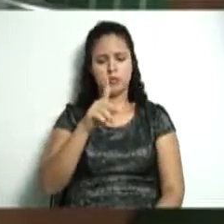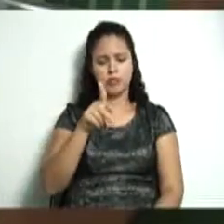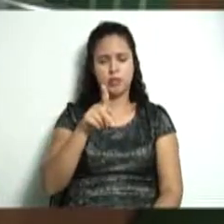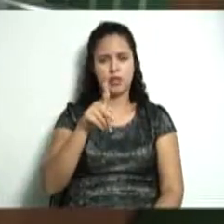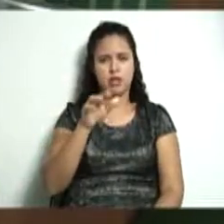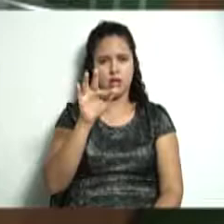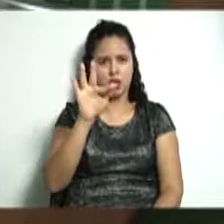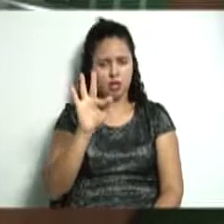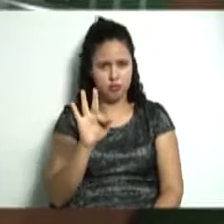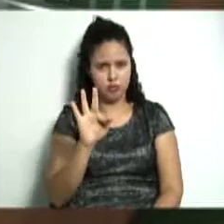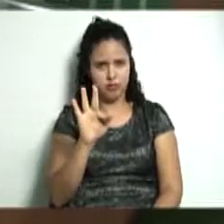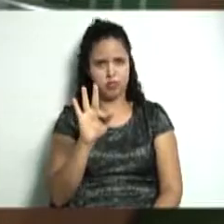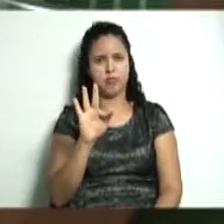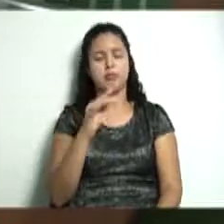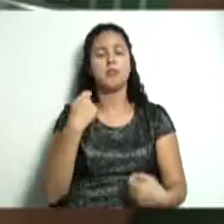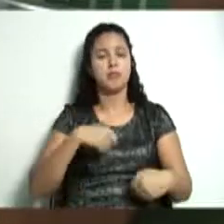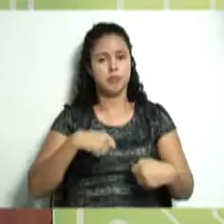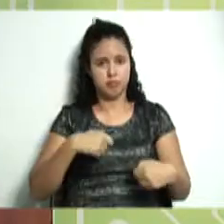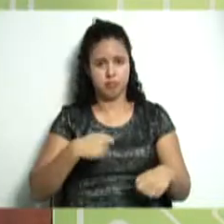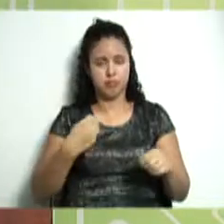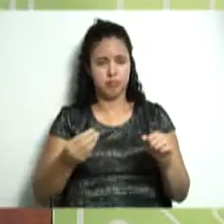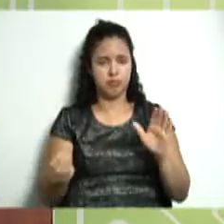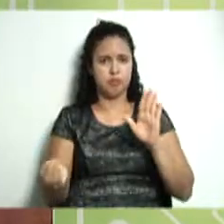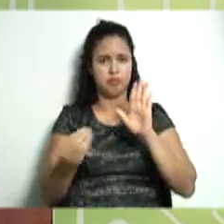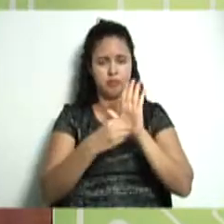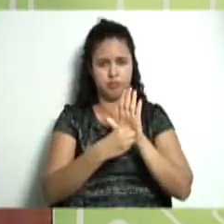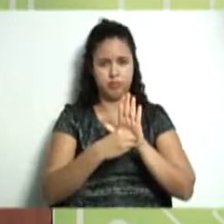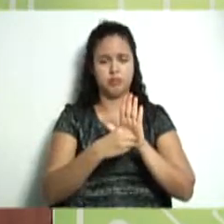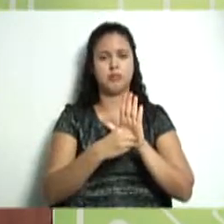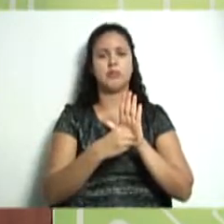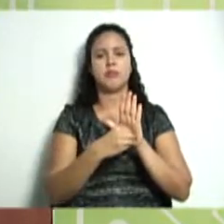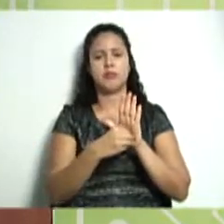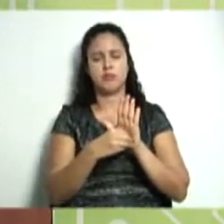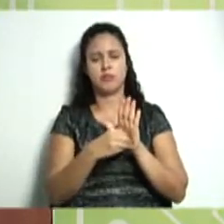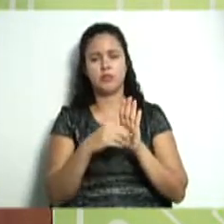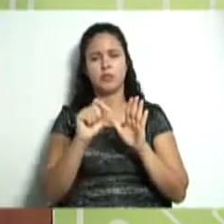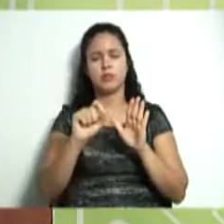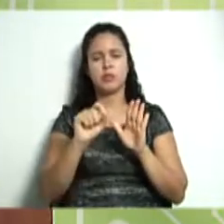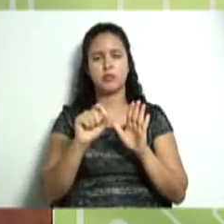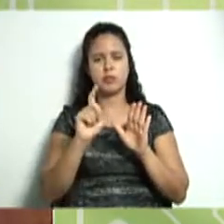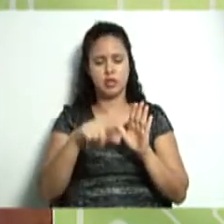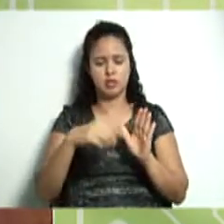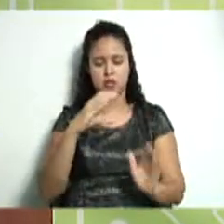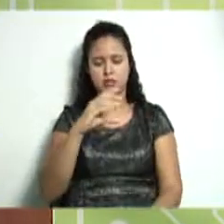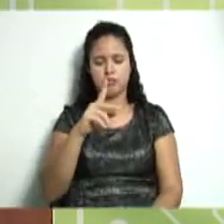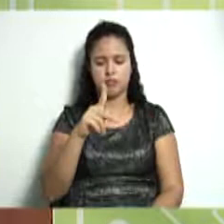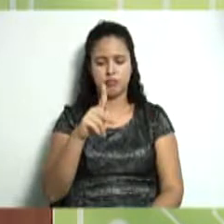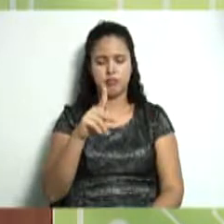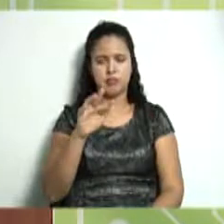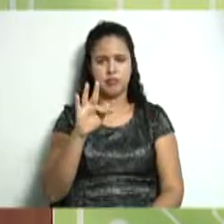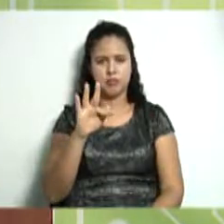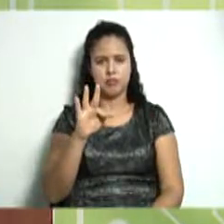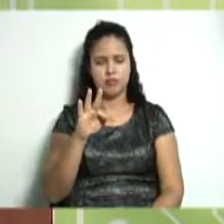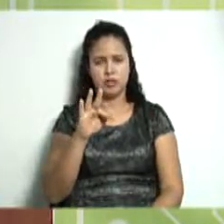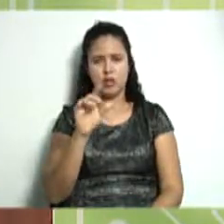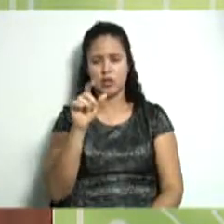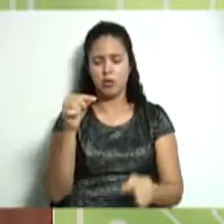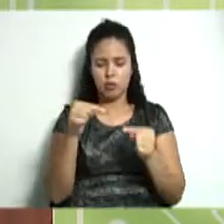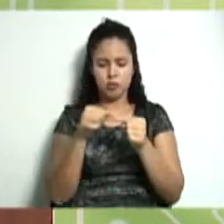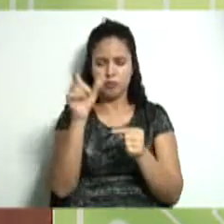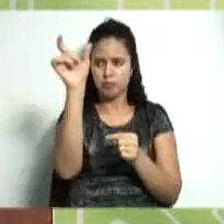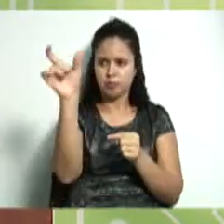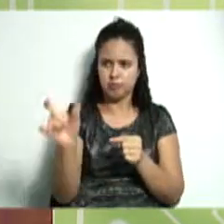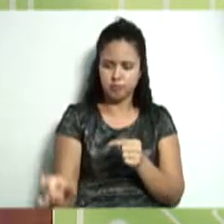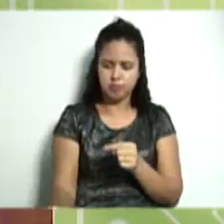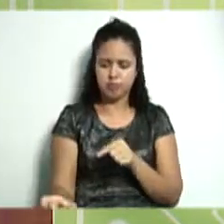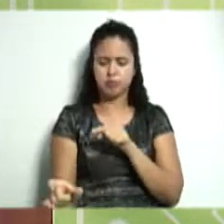duas pessoas físicas. Pessoas jurídicas são o quê? São empresas. Então, de acordo com